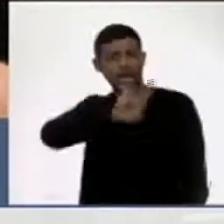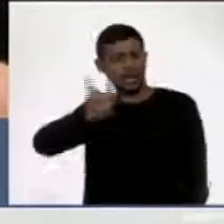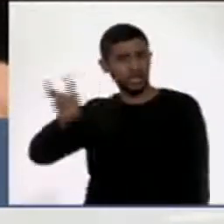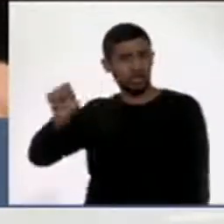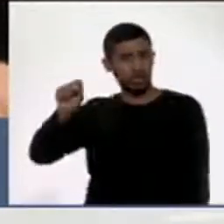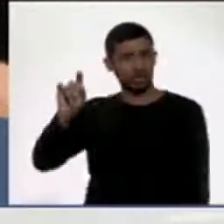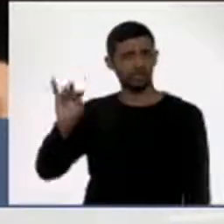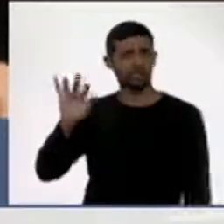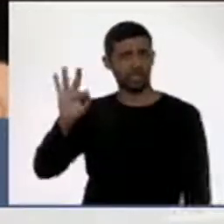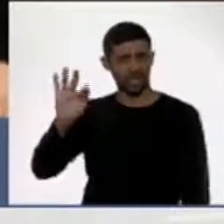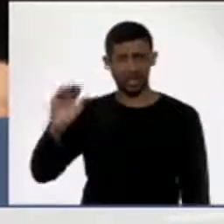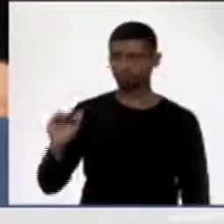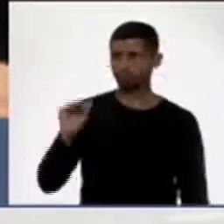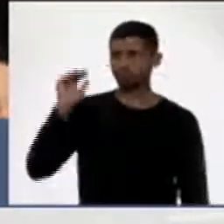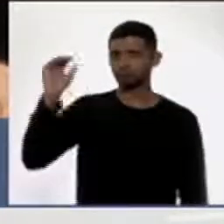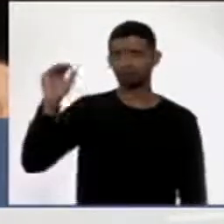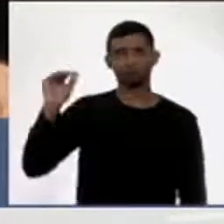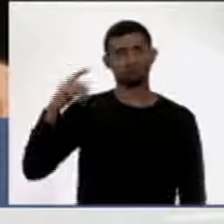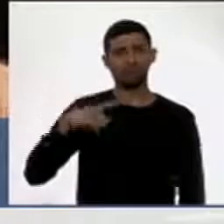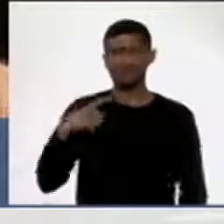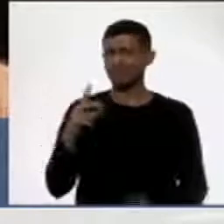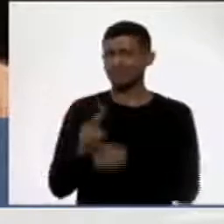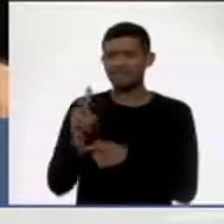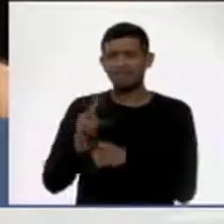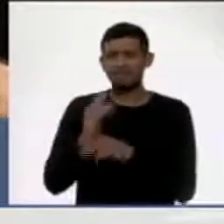defendê-la ao extremo.